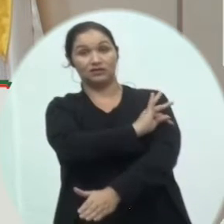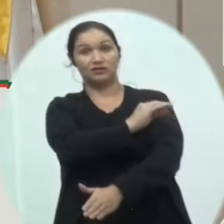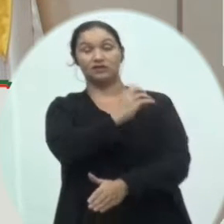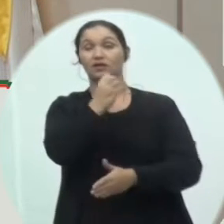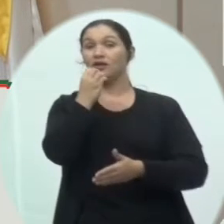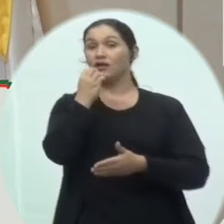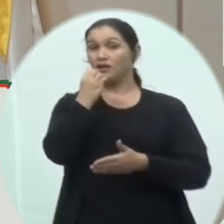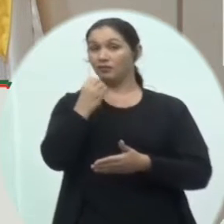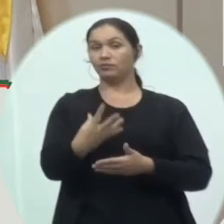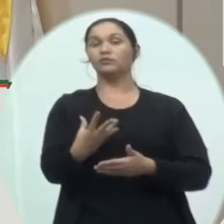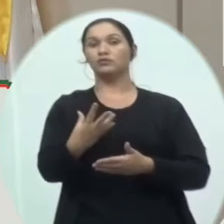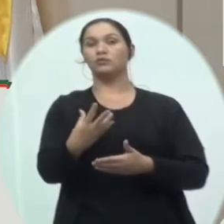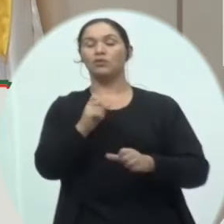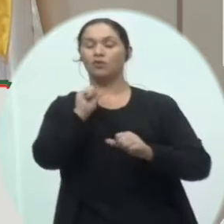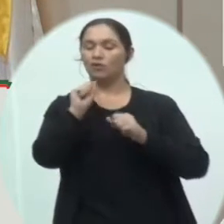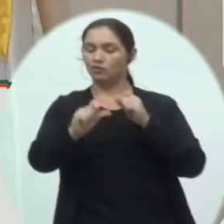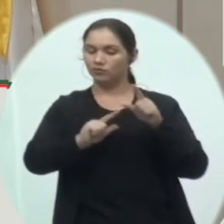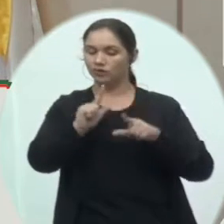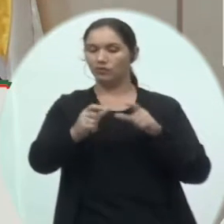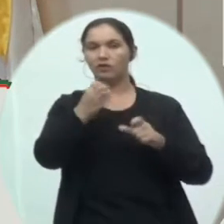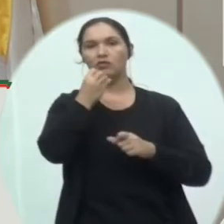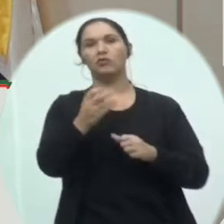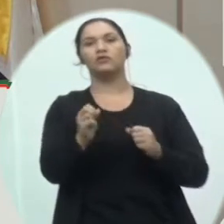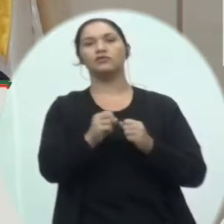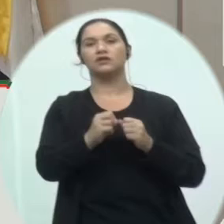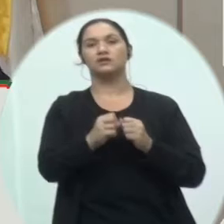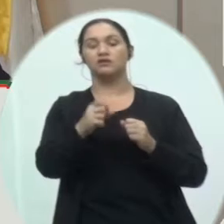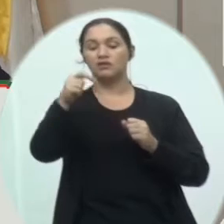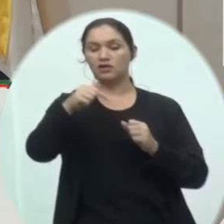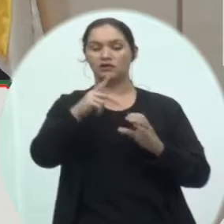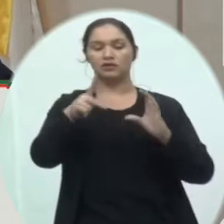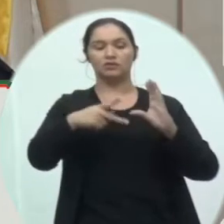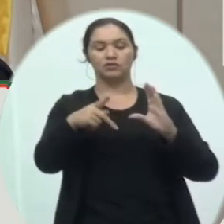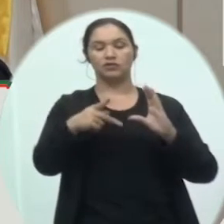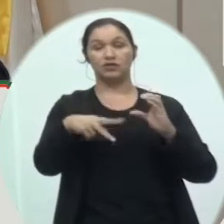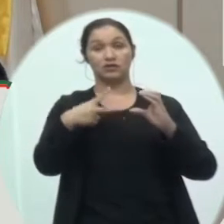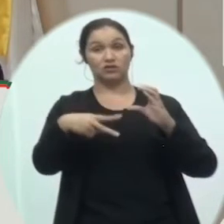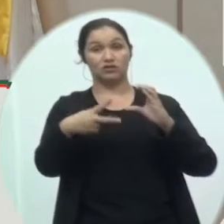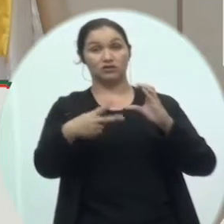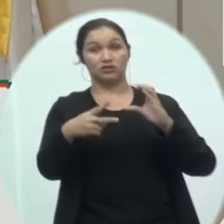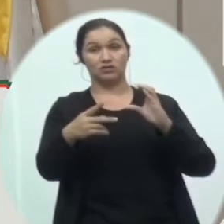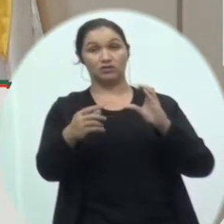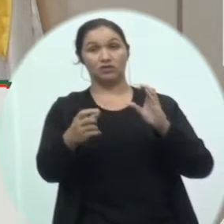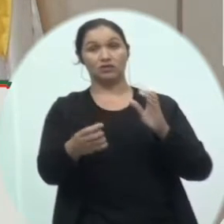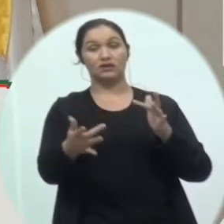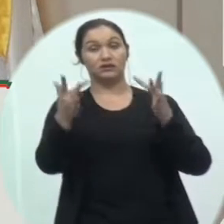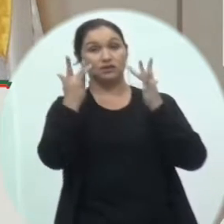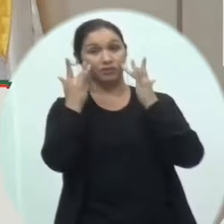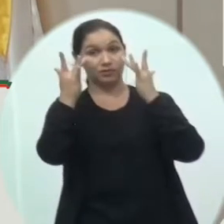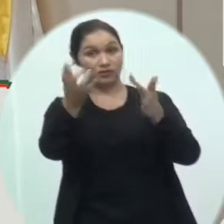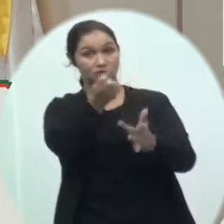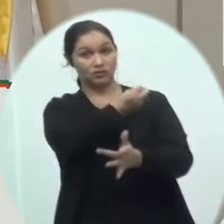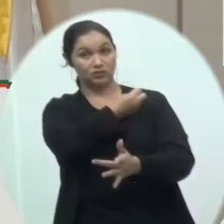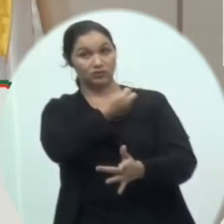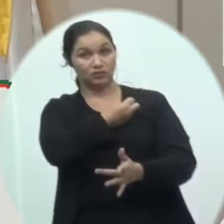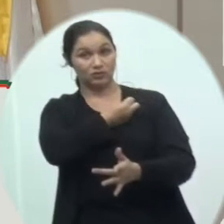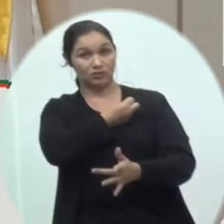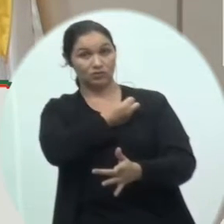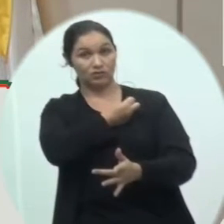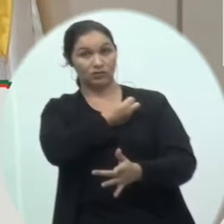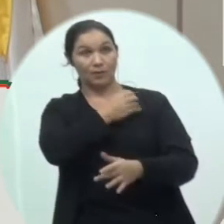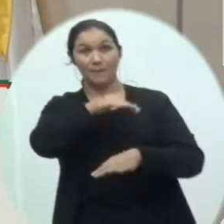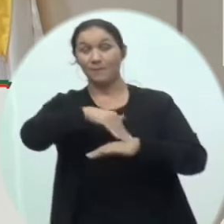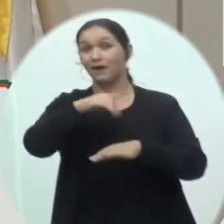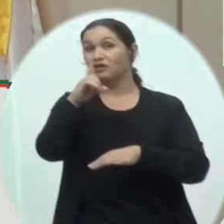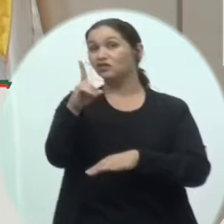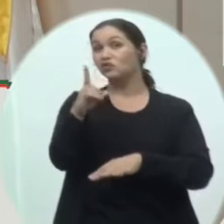muito, muito competente, tanto que veio aqui, apresentou os números da Secretaria de Saúde, mais de uma hora e meia falando aqui